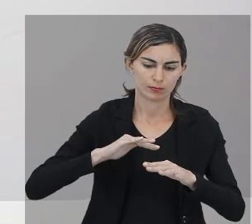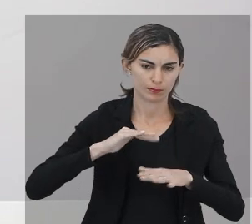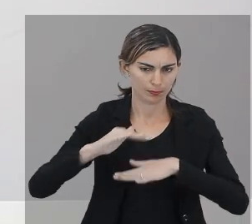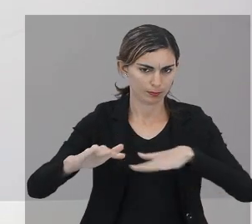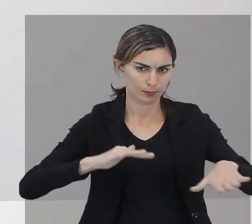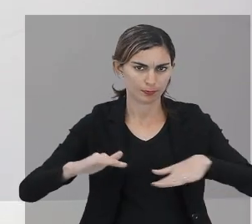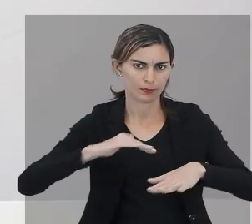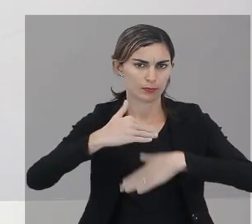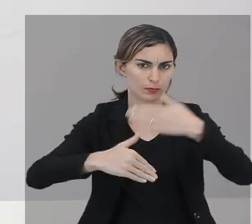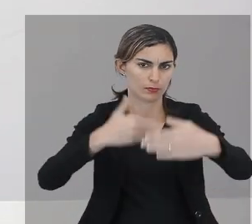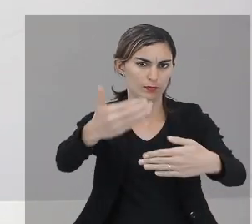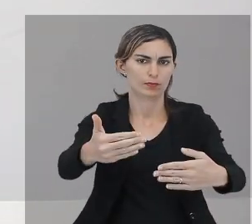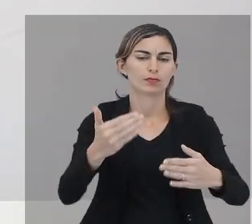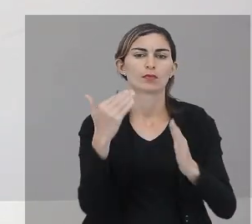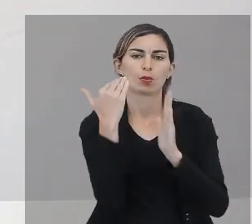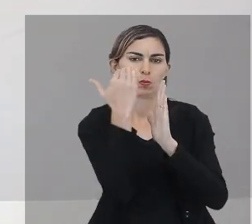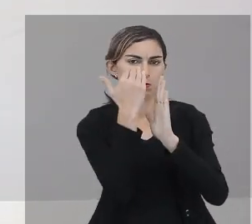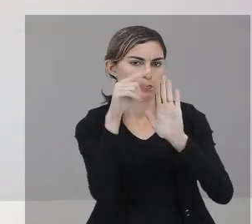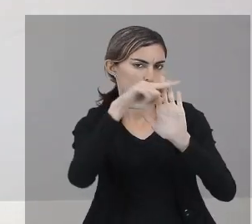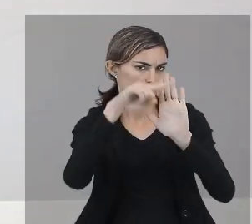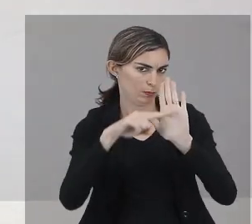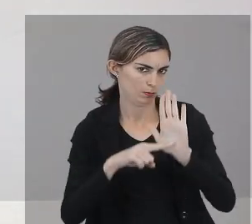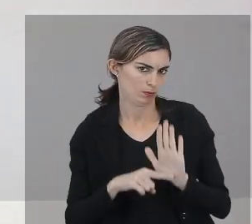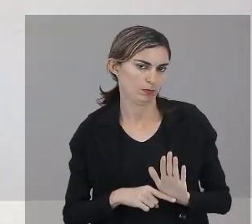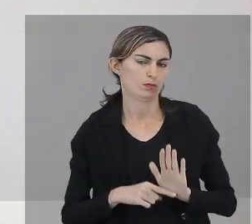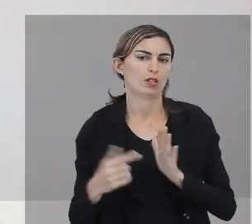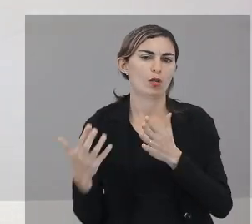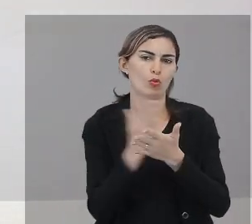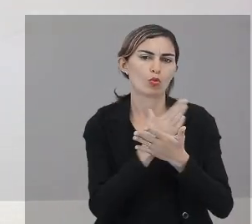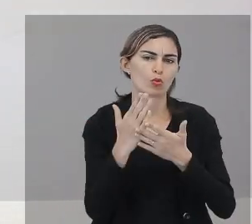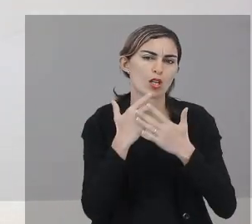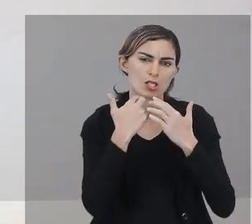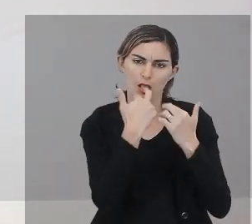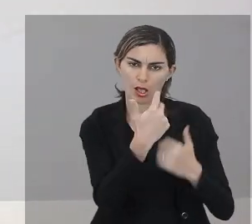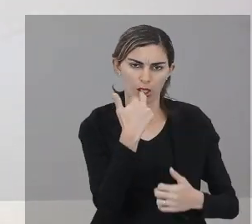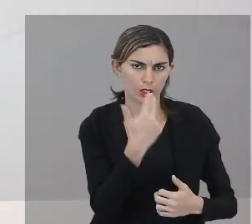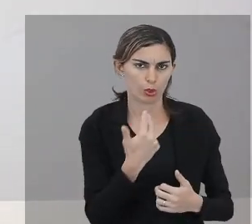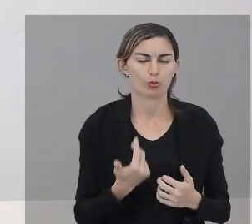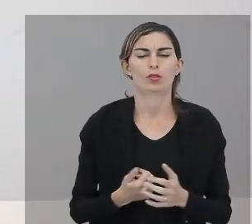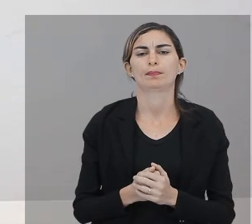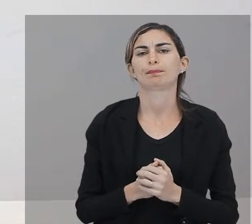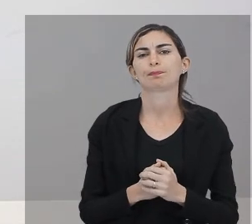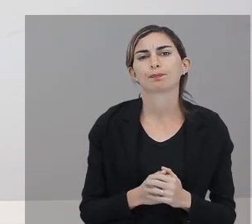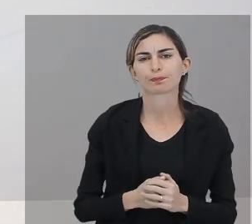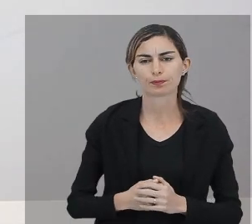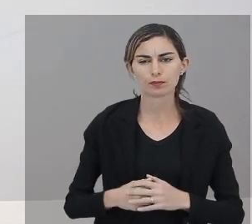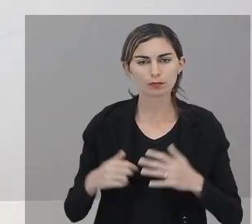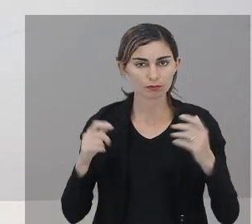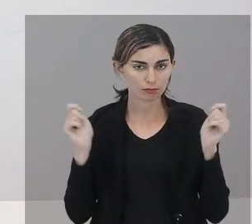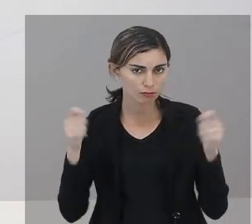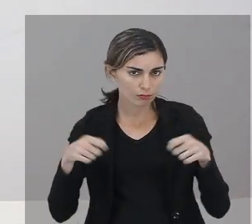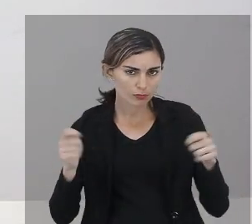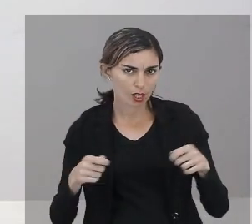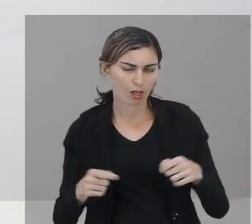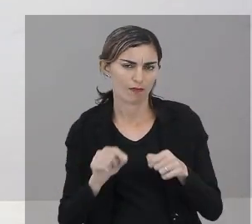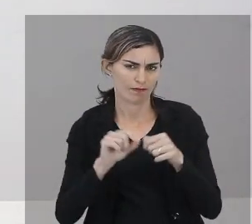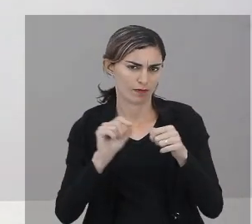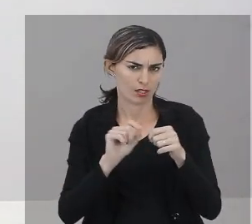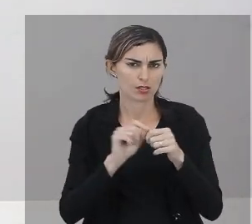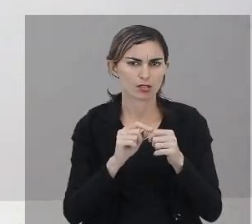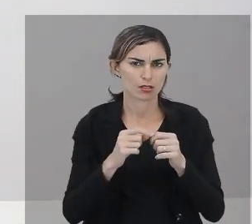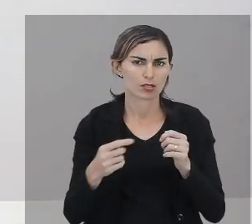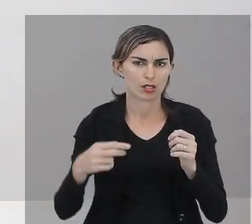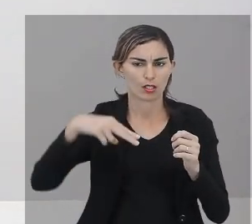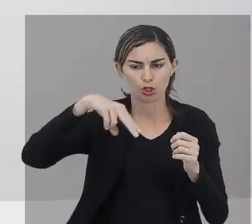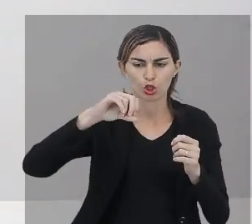o desenvolvimento da programação para determinadas linguagens. Então, dá para